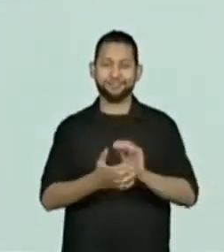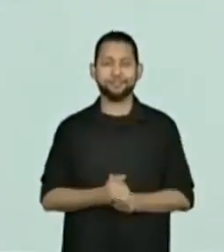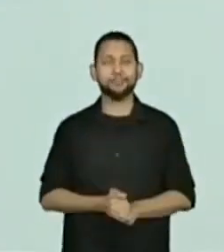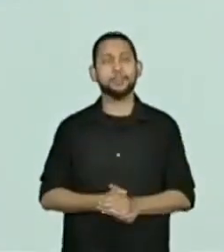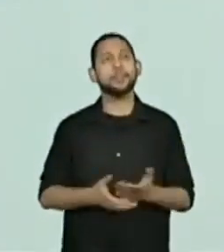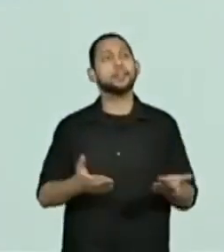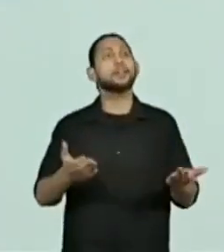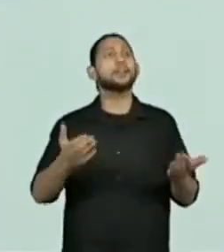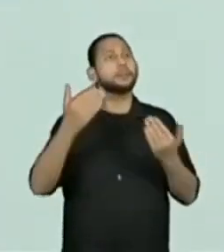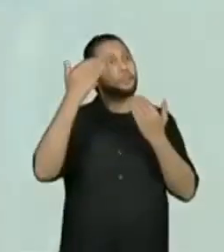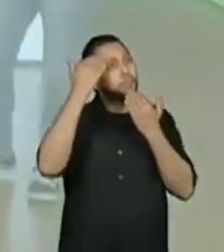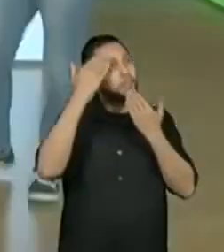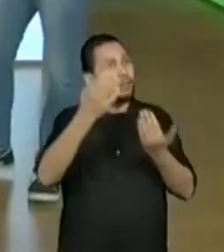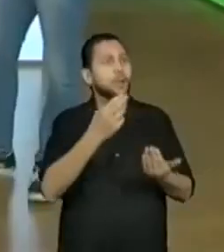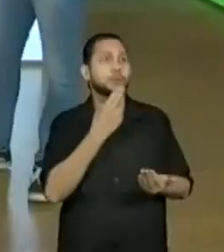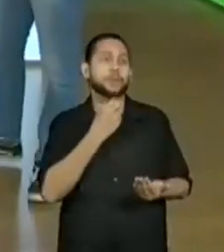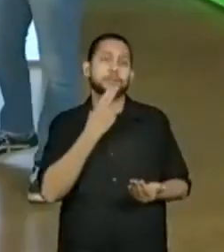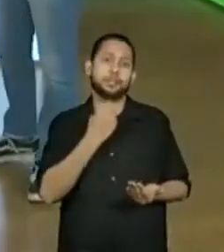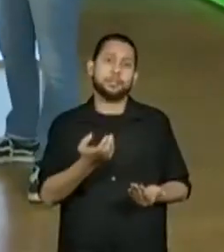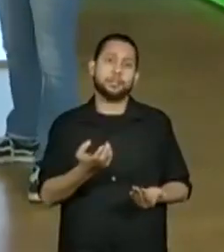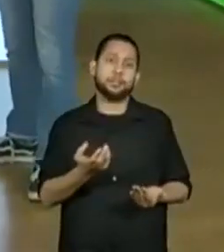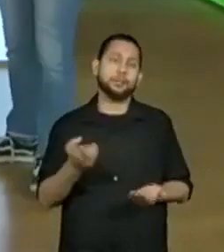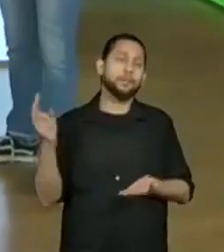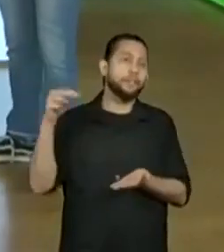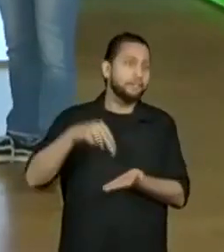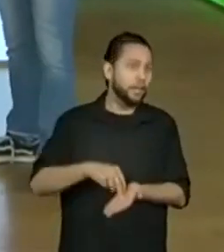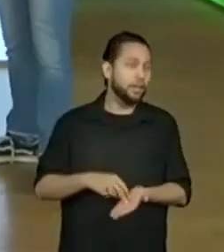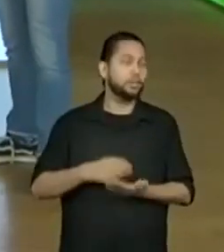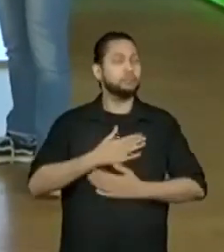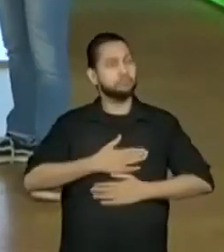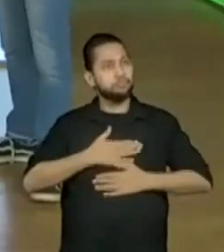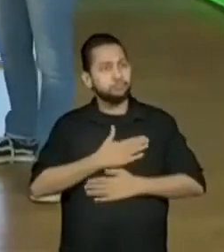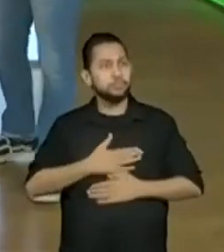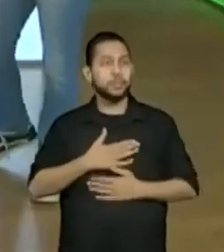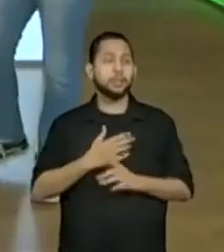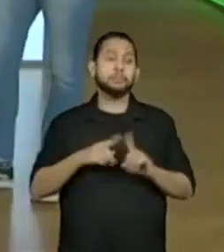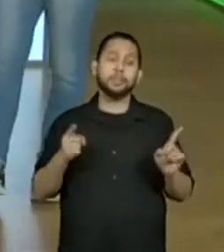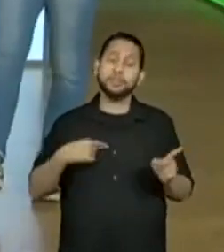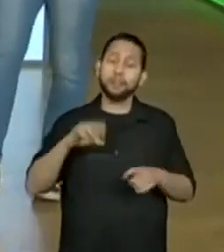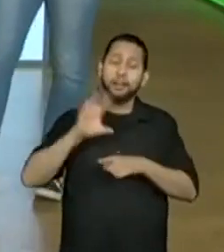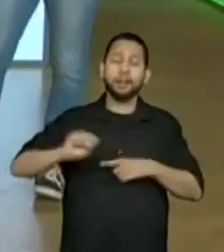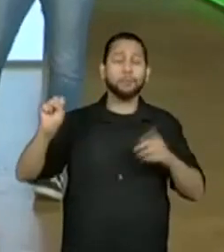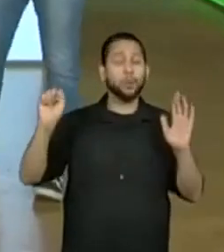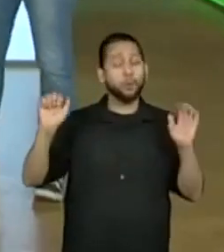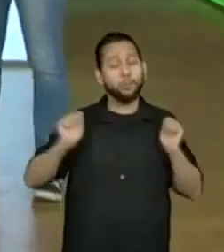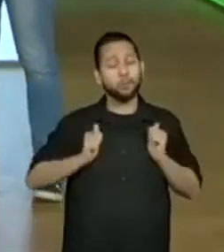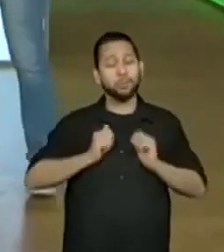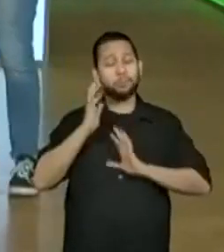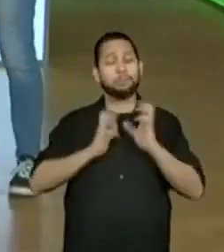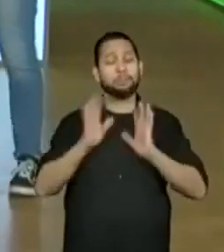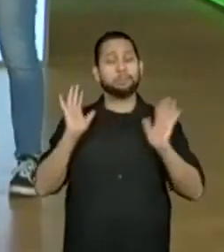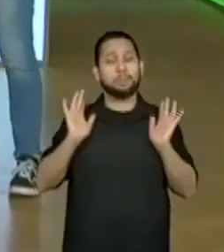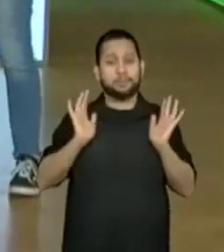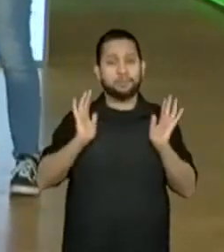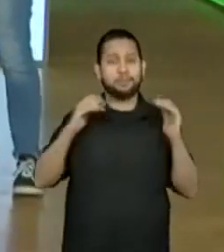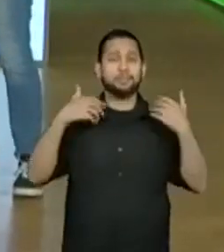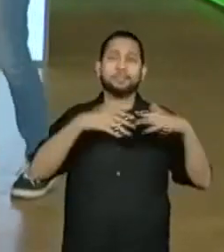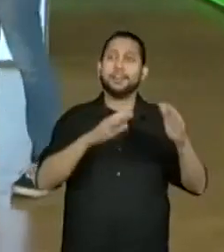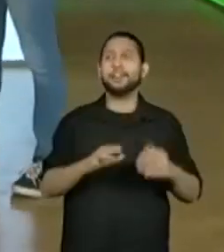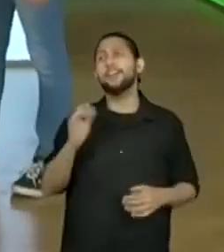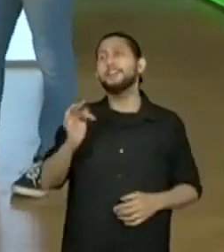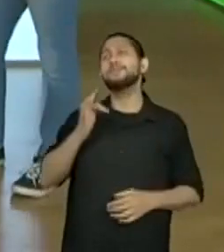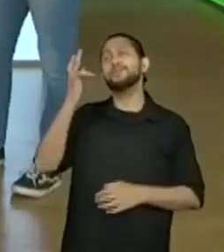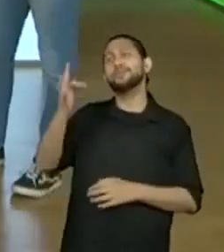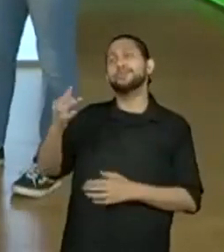Muito obrigada por ter vindo. Que isso. Mas é só por isso. É só por isso. Não por ter ganhado de mim. Beleza. Deu pra entender? Qualquer dia a gente